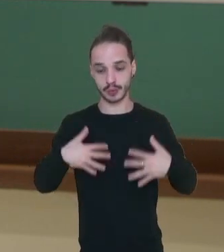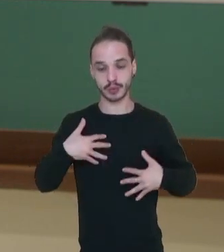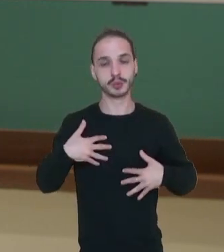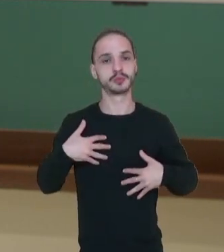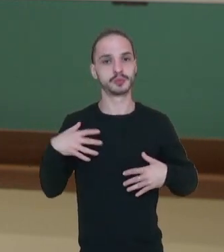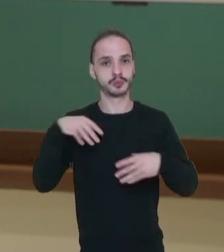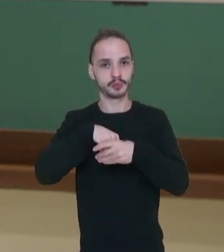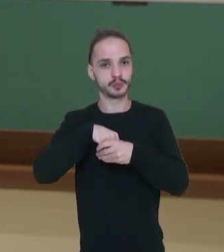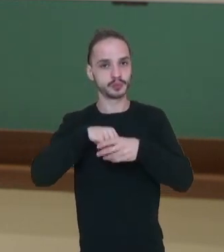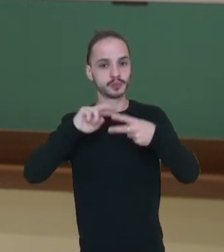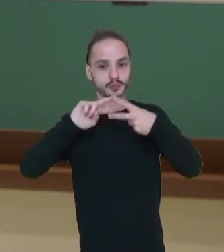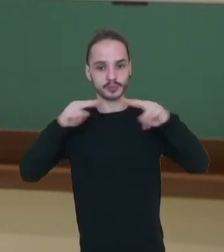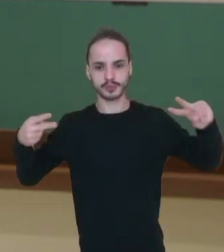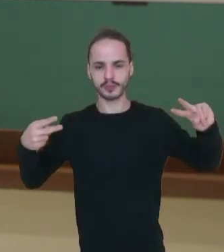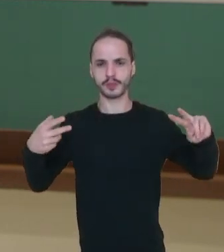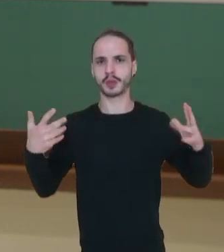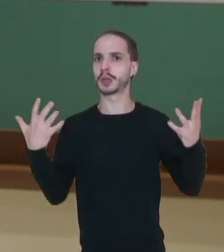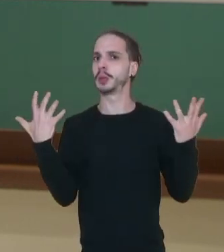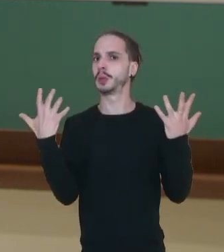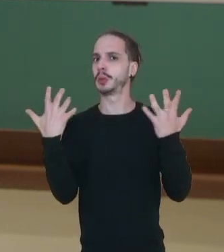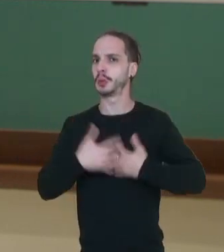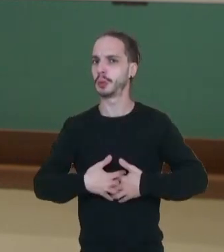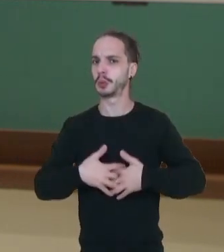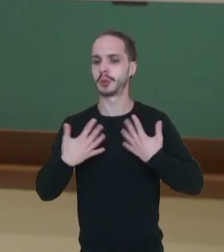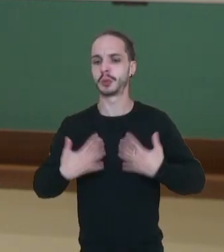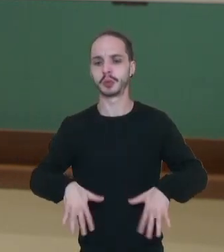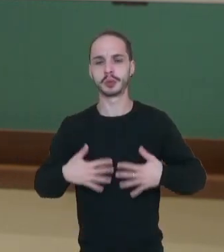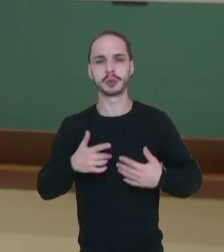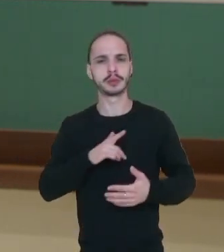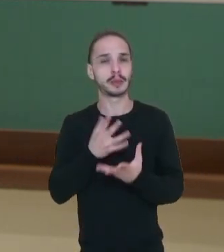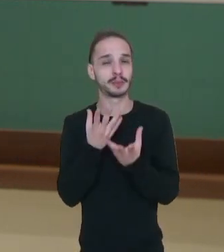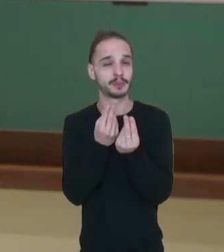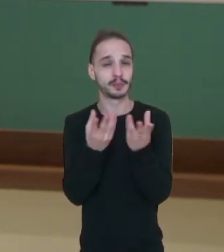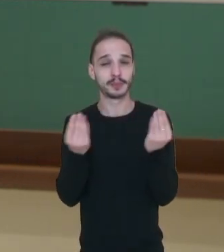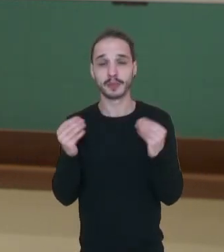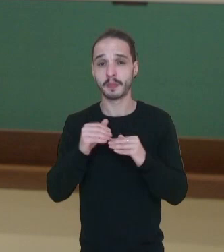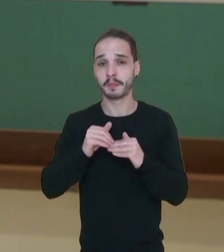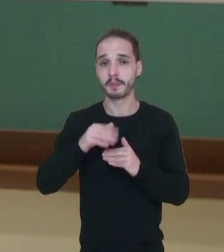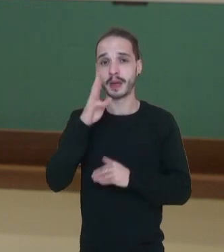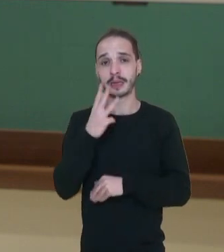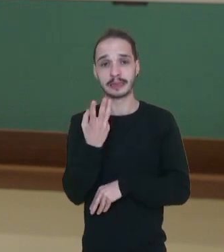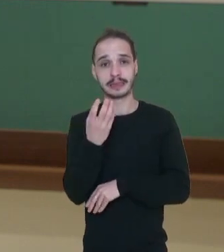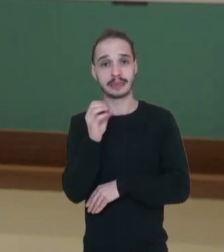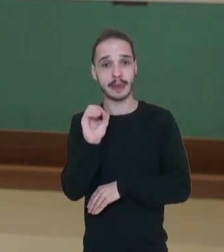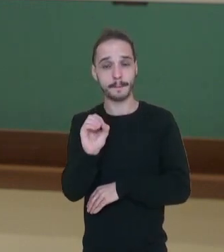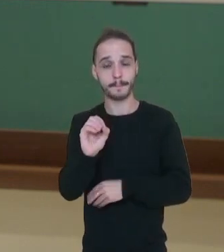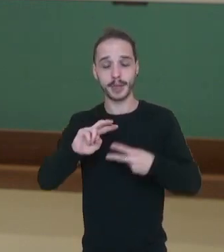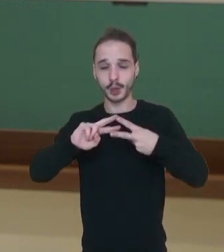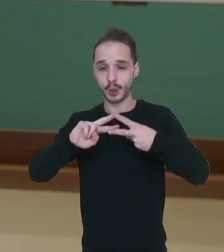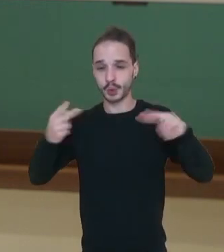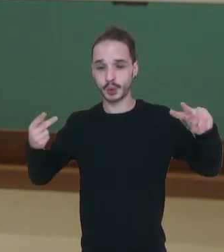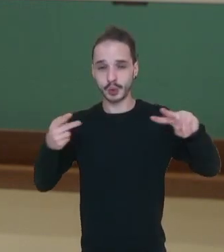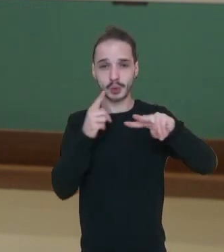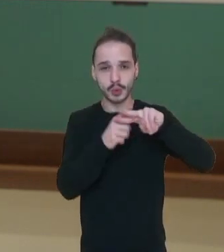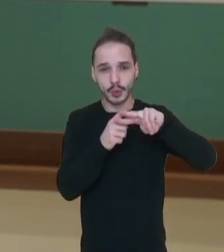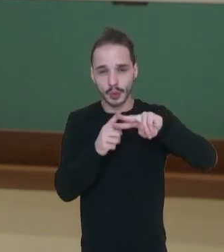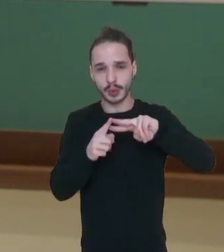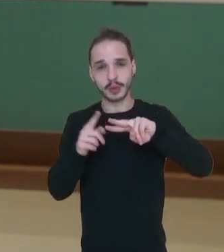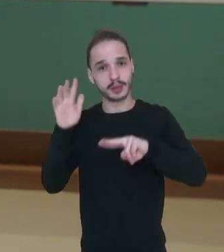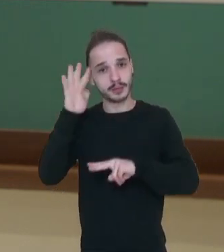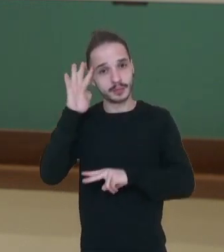corpo é altamente complexo. Então, nós temos muitos genes, mais de 30 mil genes. Imagine se a gente